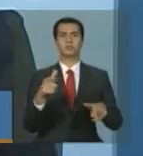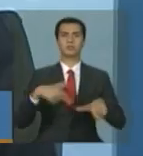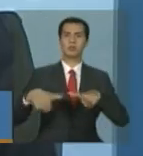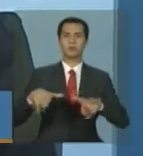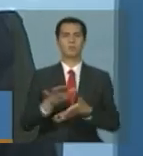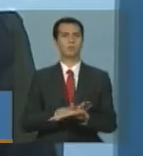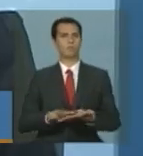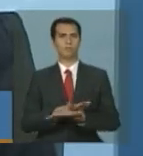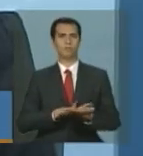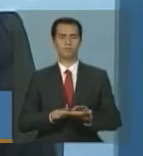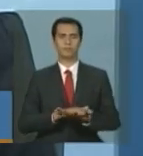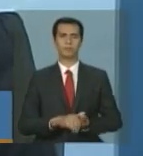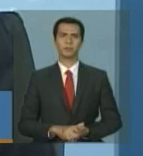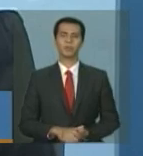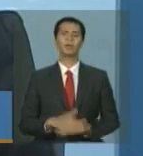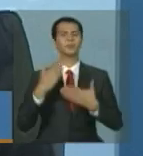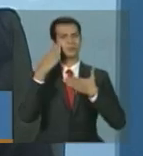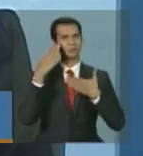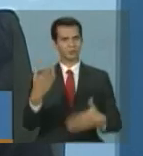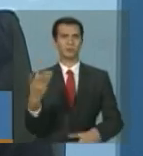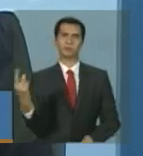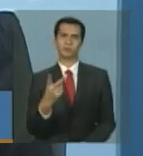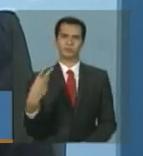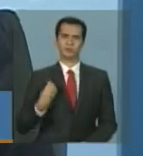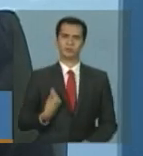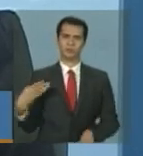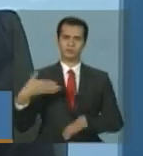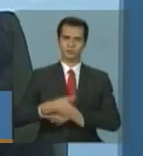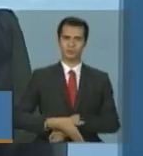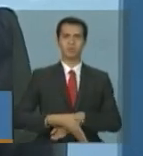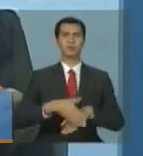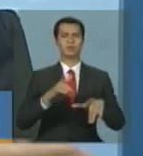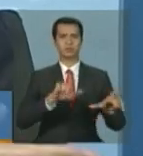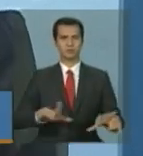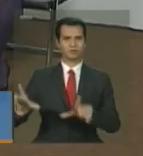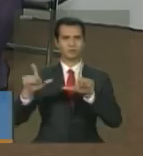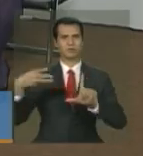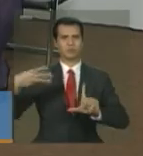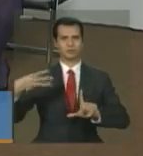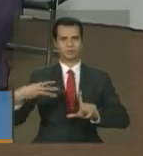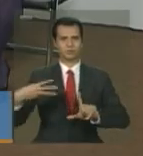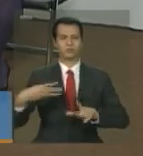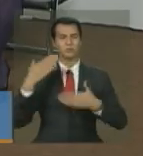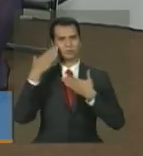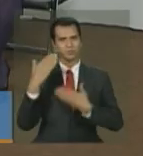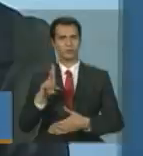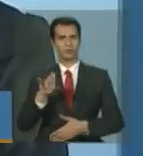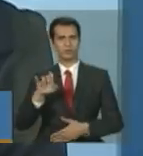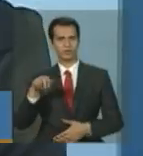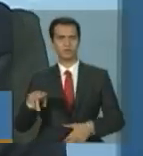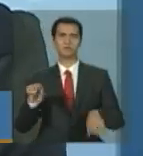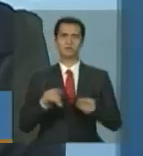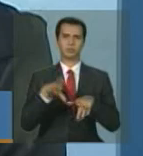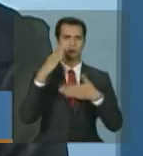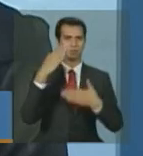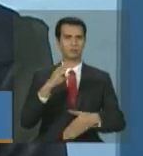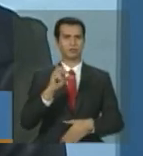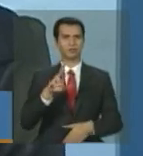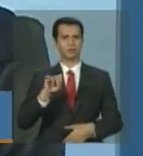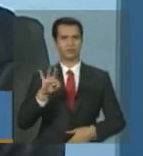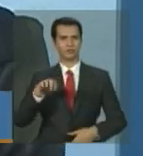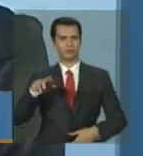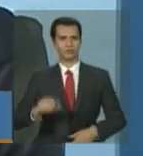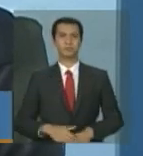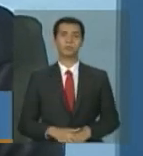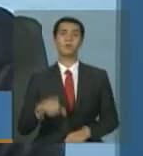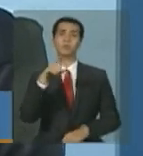agradeço muito a participação de vocês conosco aqui nesse terceiro blocos a teleconferência Obrigada Liliane Obrigado Cristina obrigado bom e você